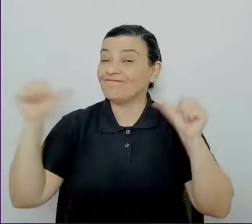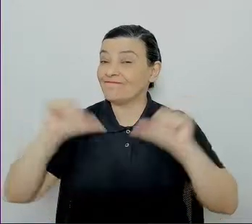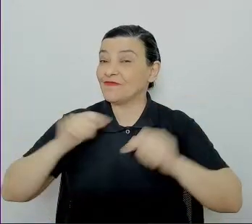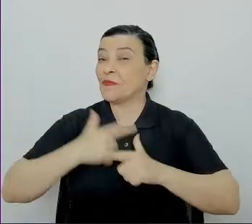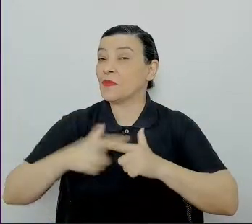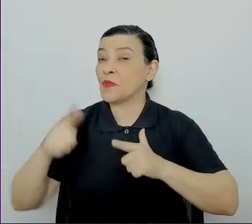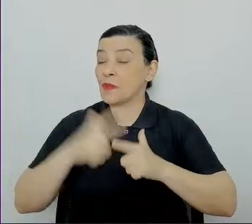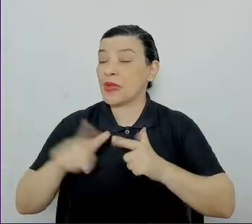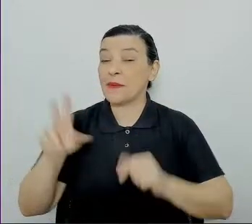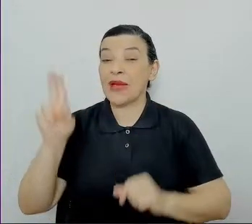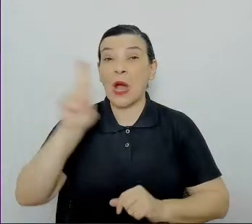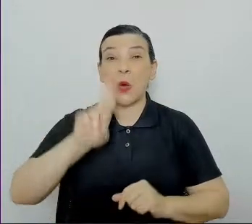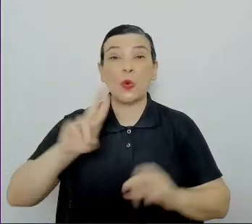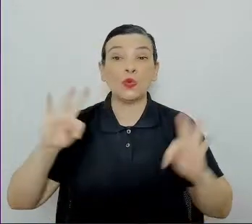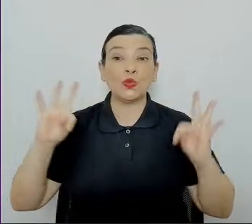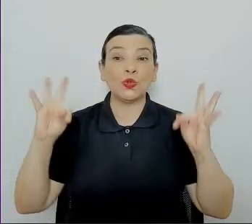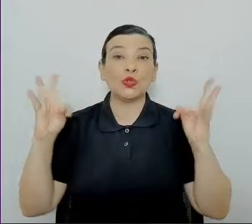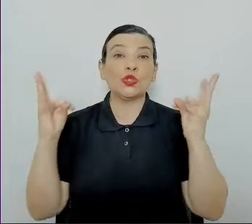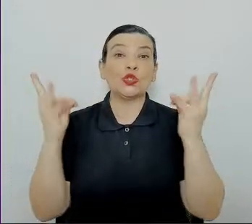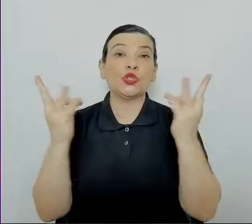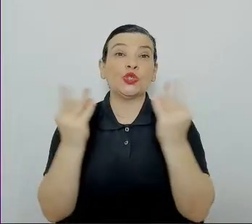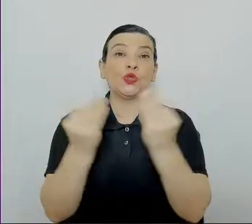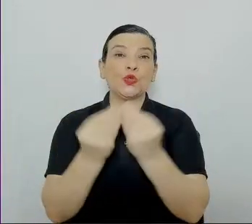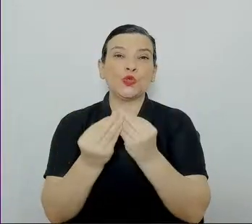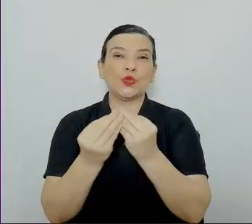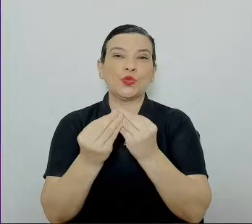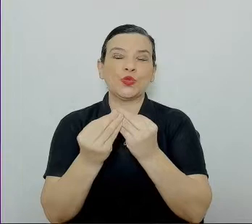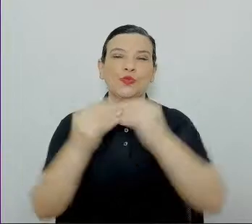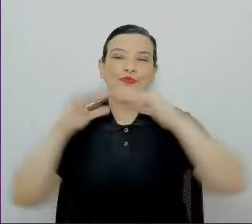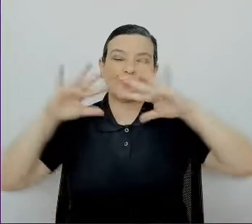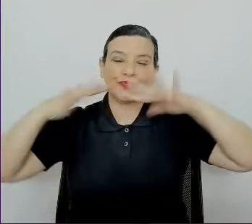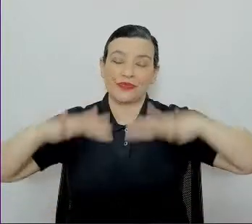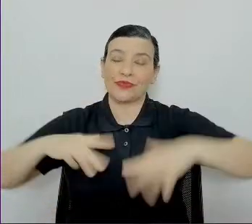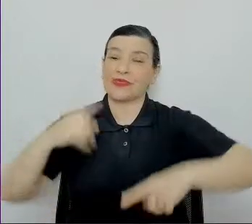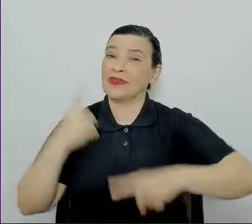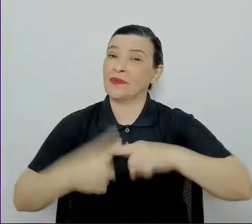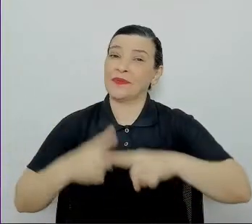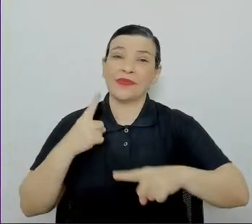de tudo cai, porque o produto ficou complexo, ele virou uma espécie de canivete